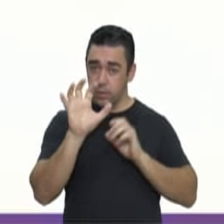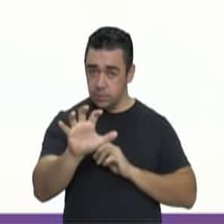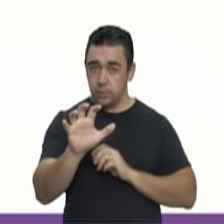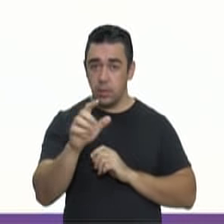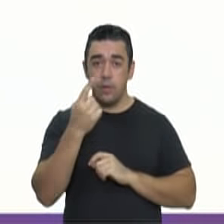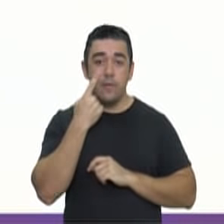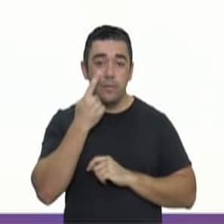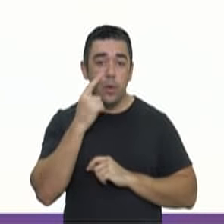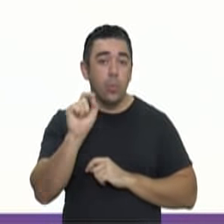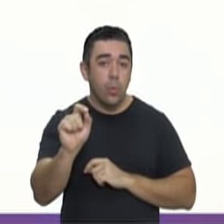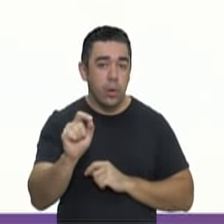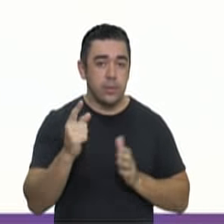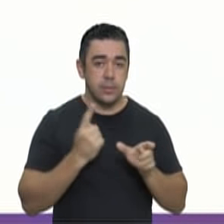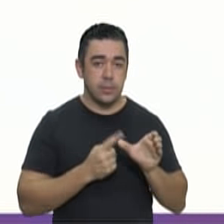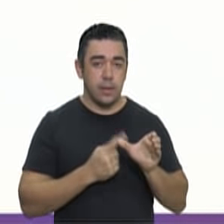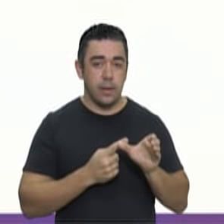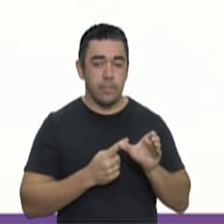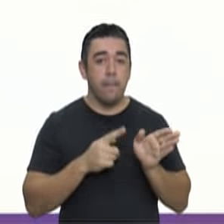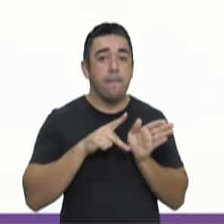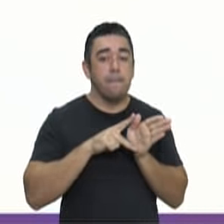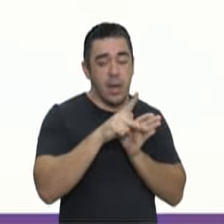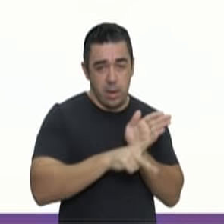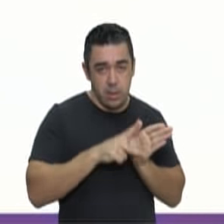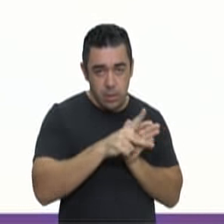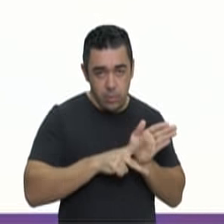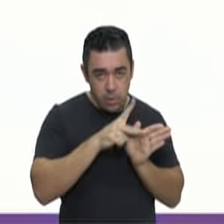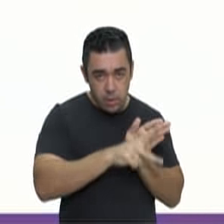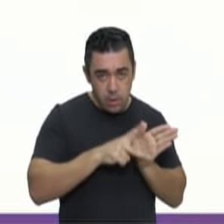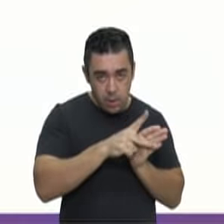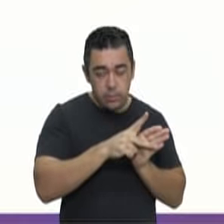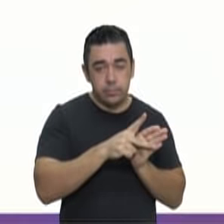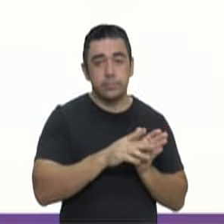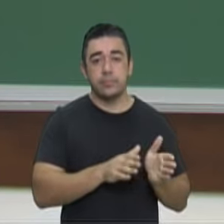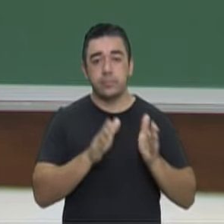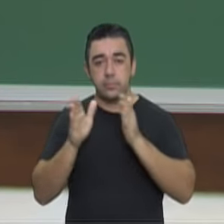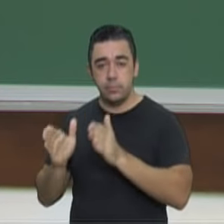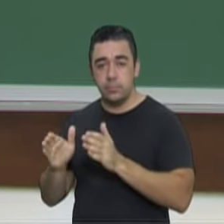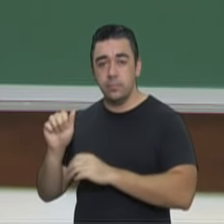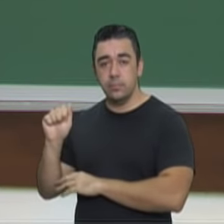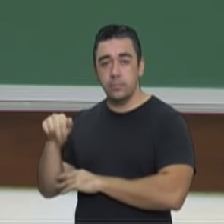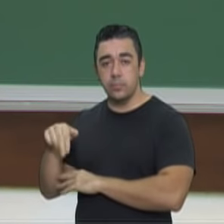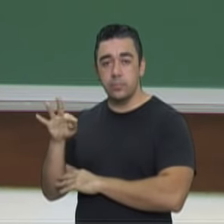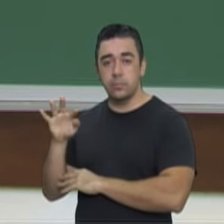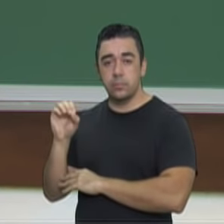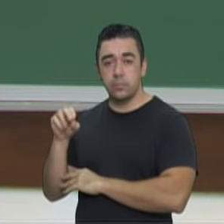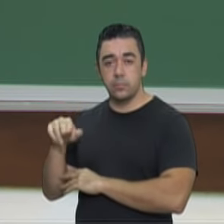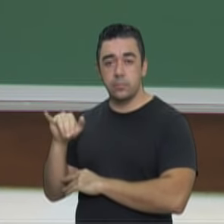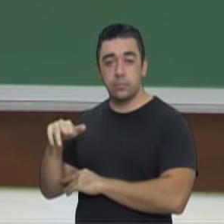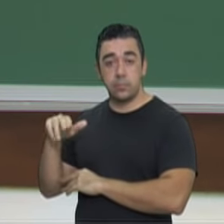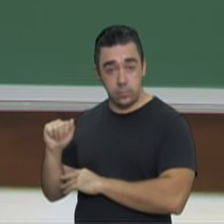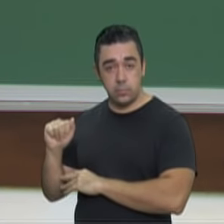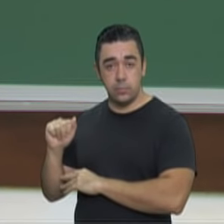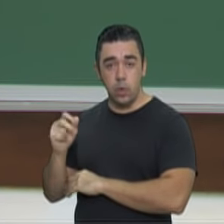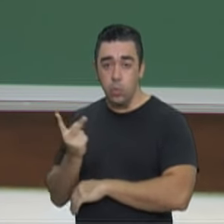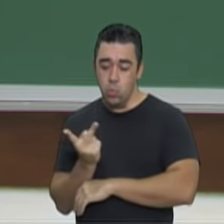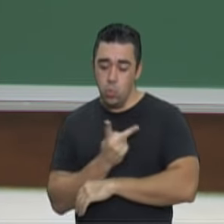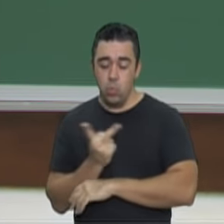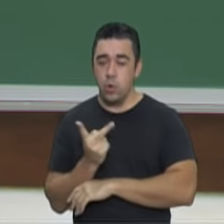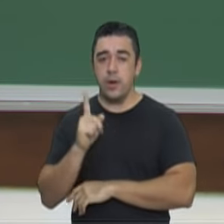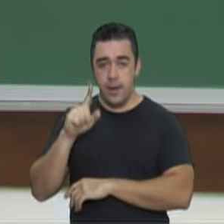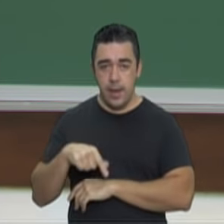vai ver ali, ó, Paranaguá e Antonina, 2 localidades paranaenses situadas no litoral do